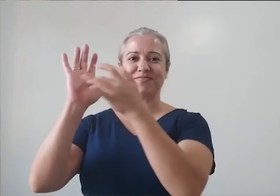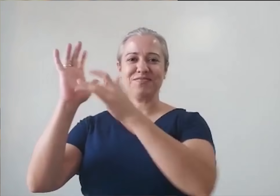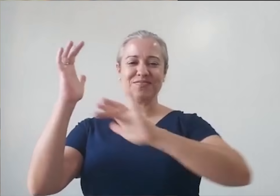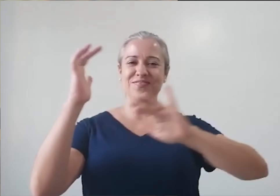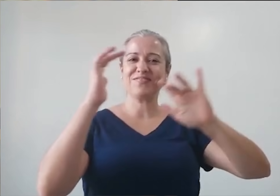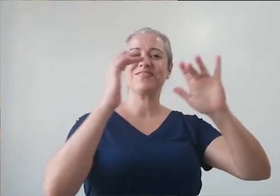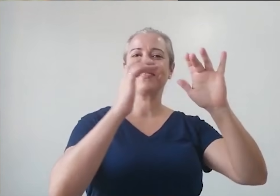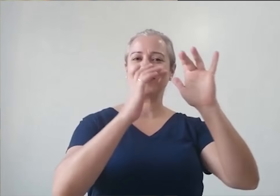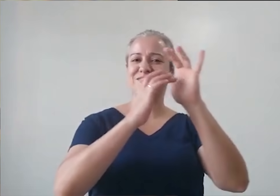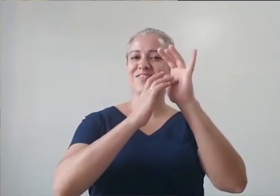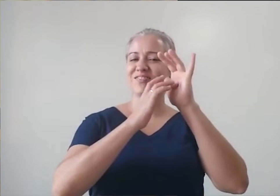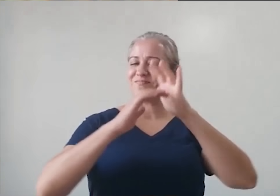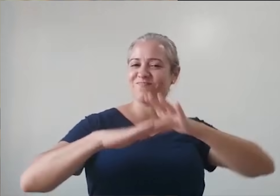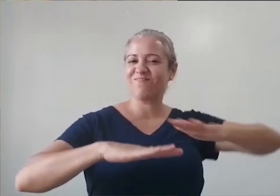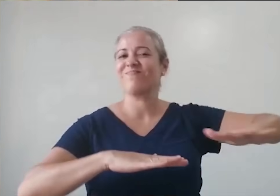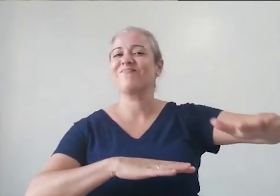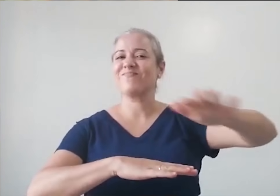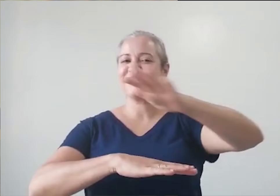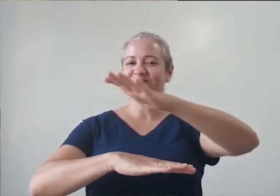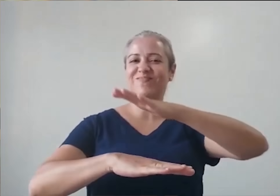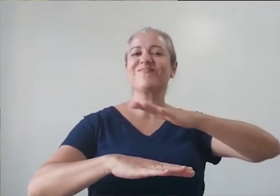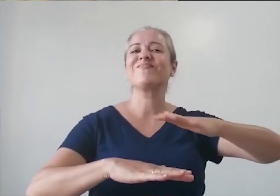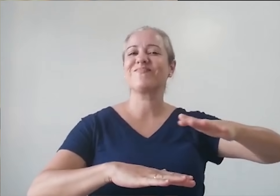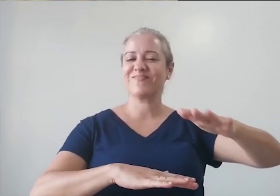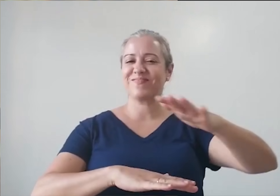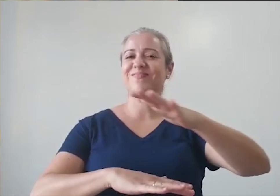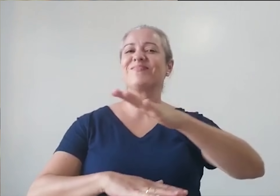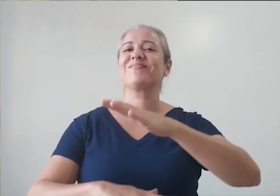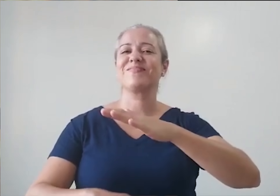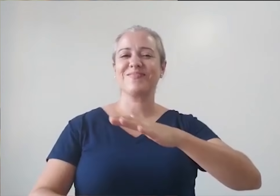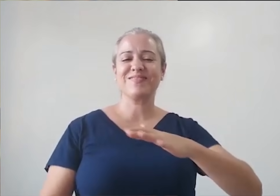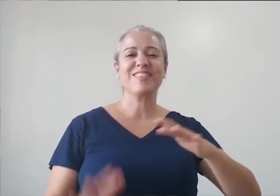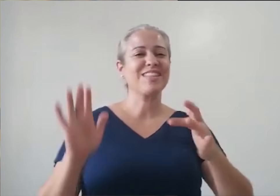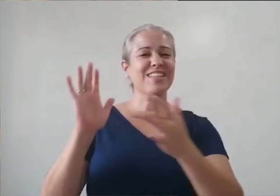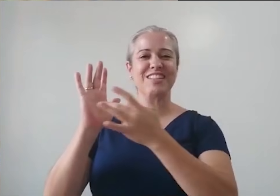Nome que é sobre todos é o teu Jesus.